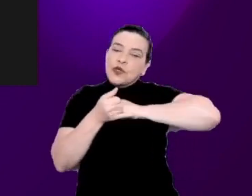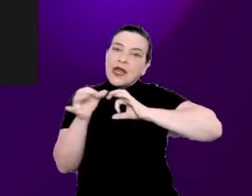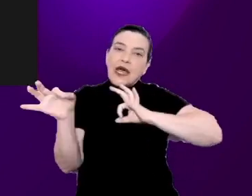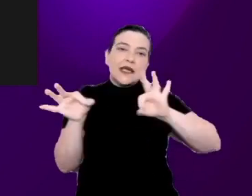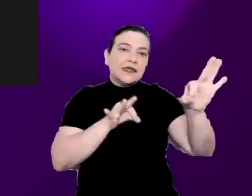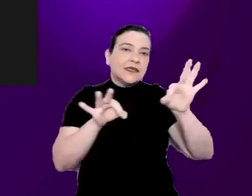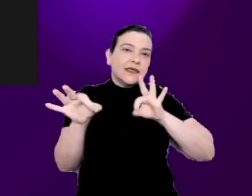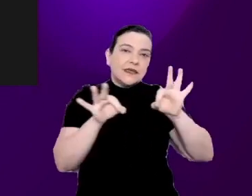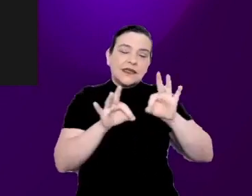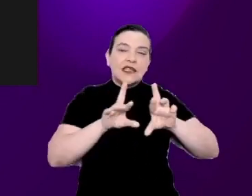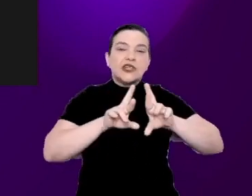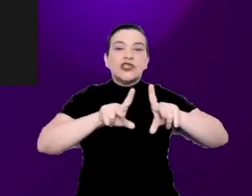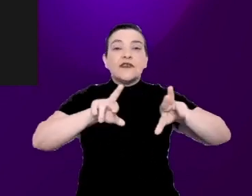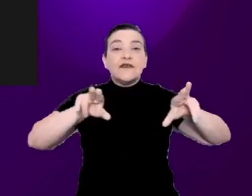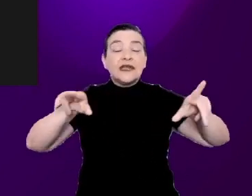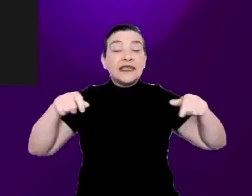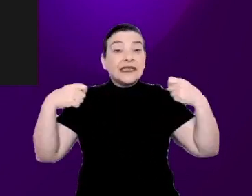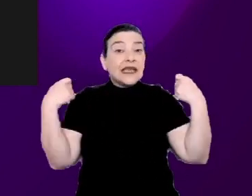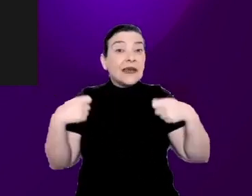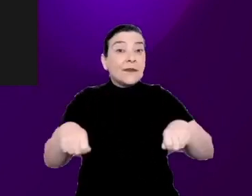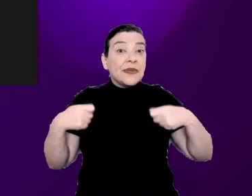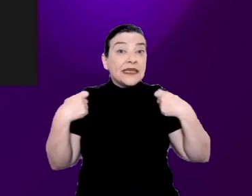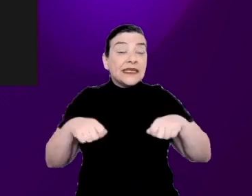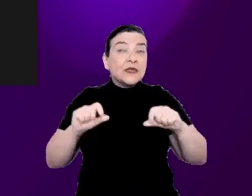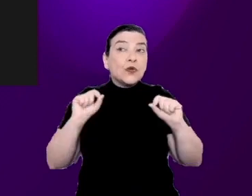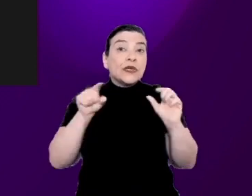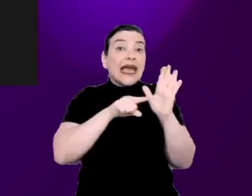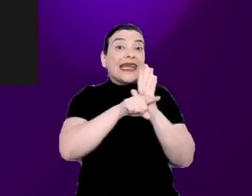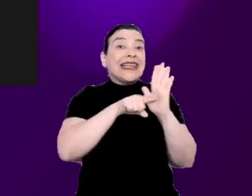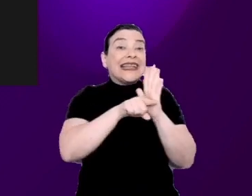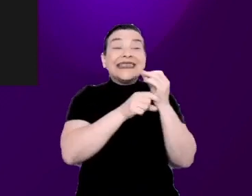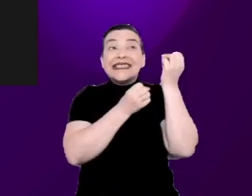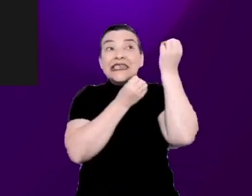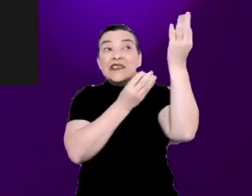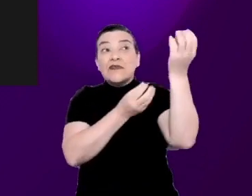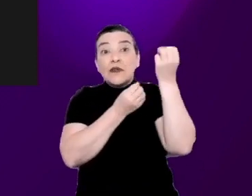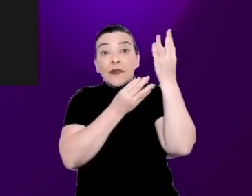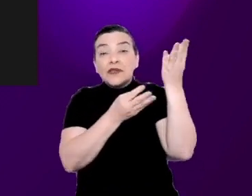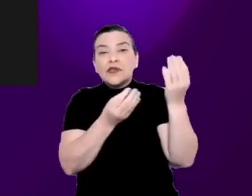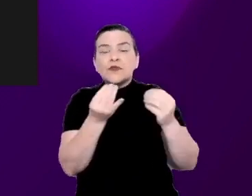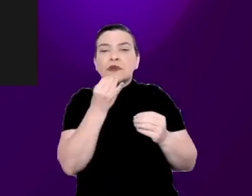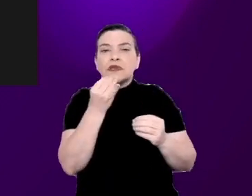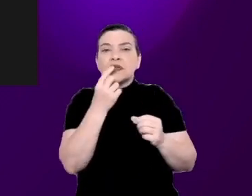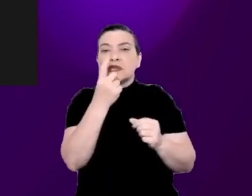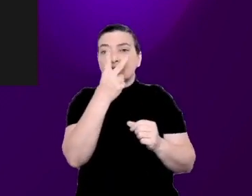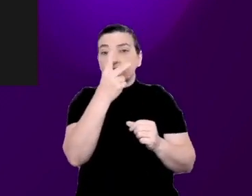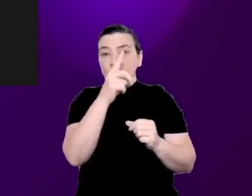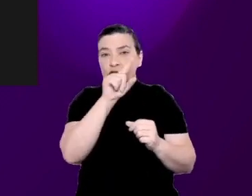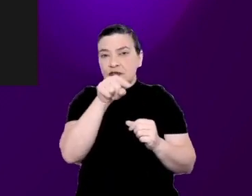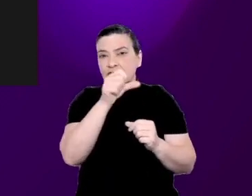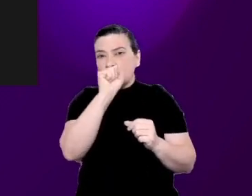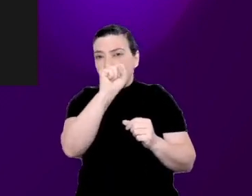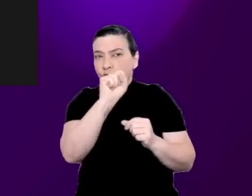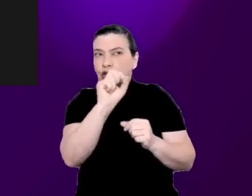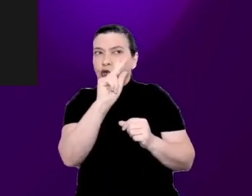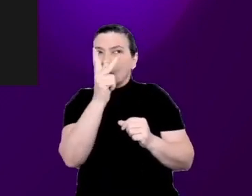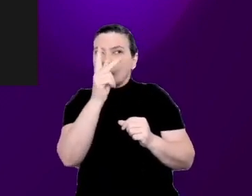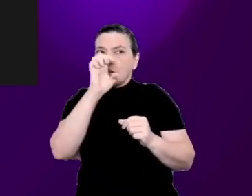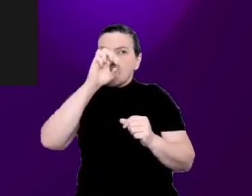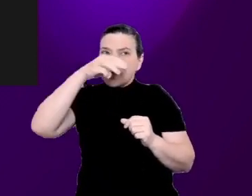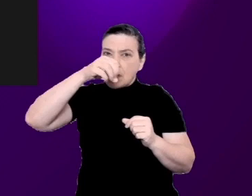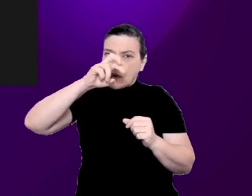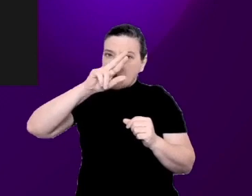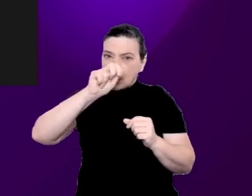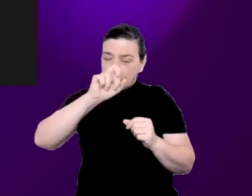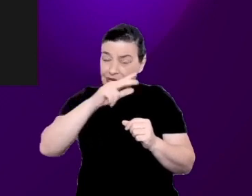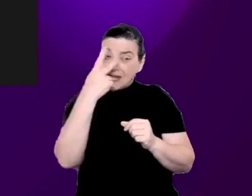semântica. O que é semântica? Eu preciso entender o que eu estou analisando, eu preciso entender que 12,8 é o valor de hemoglobina, eu preciso que o sistema